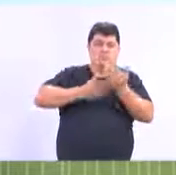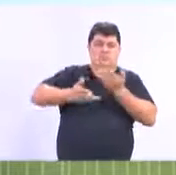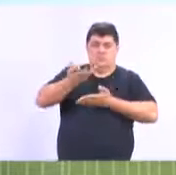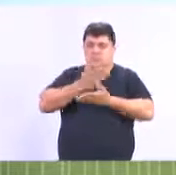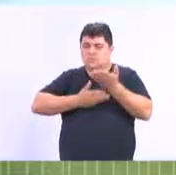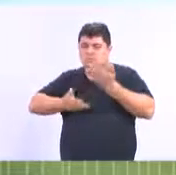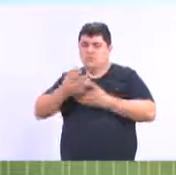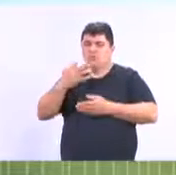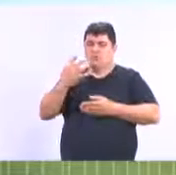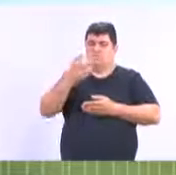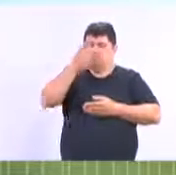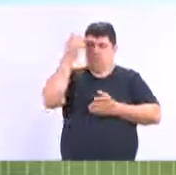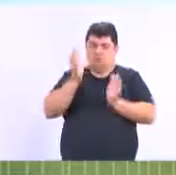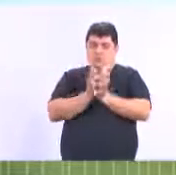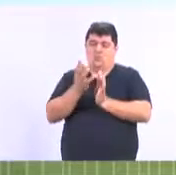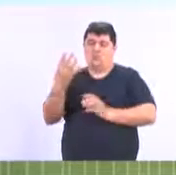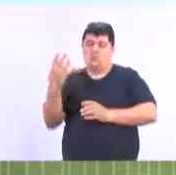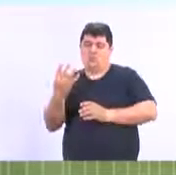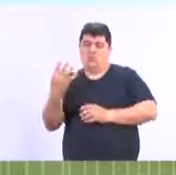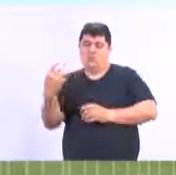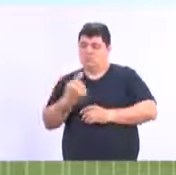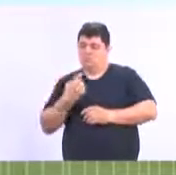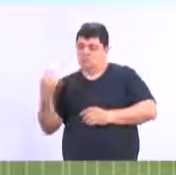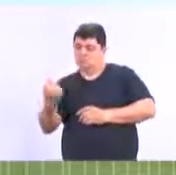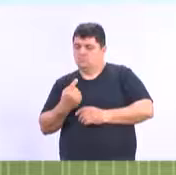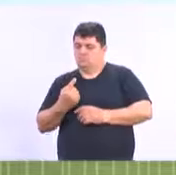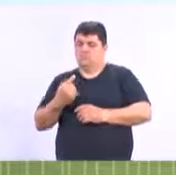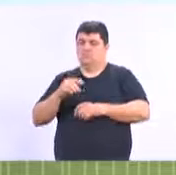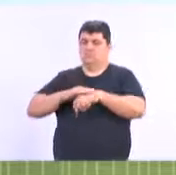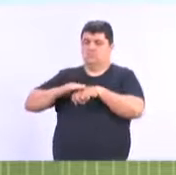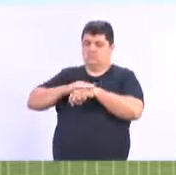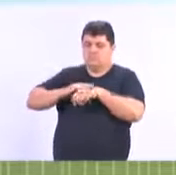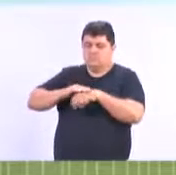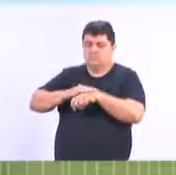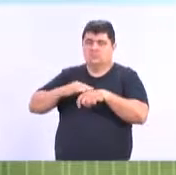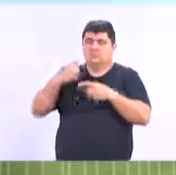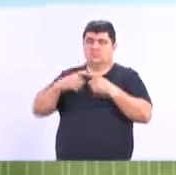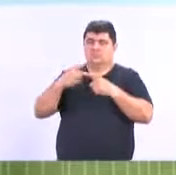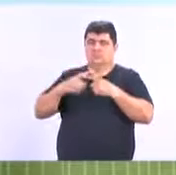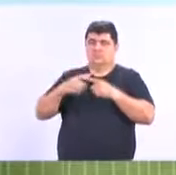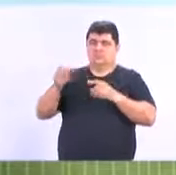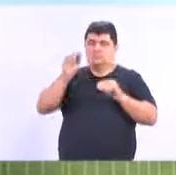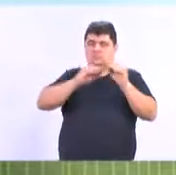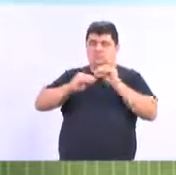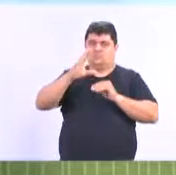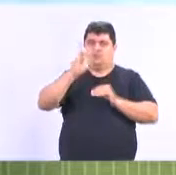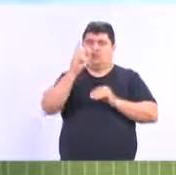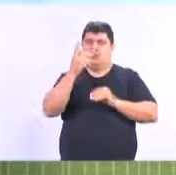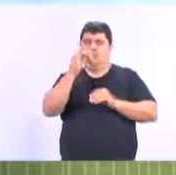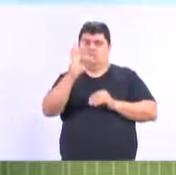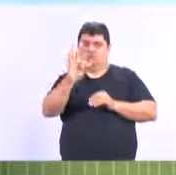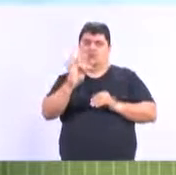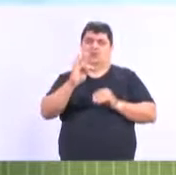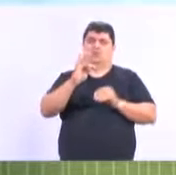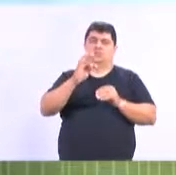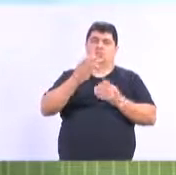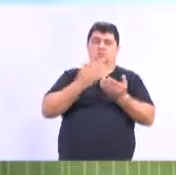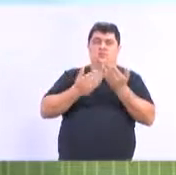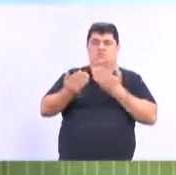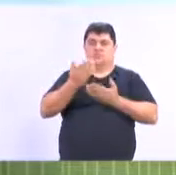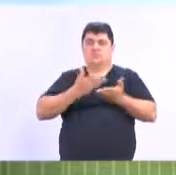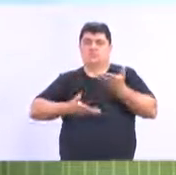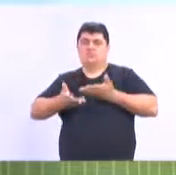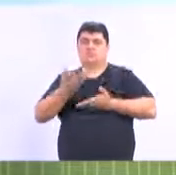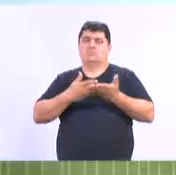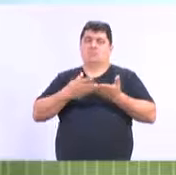para fazer em 4 componentes, juntem em grupo e discutam isso e que vá postando para a gente no fórum aqui, para a gente ter o que debater